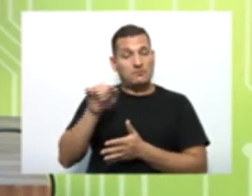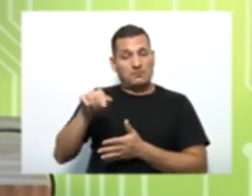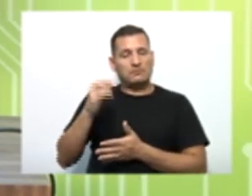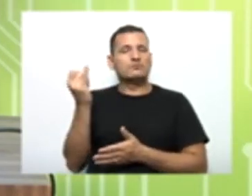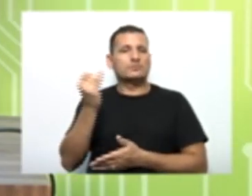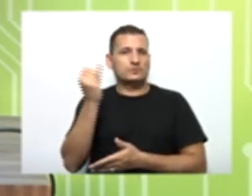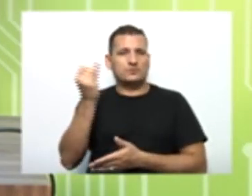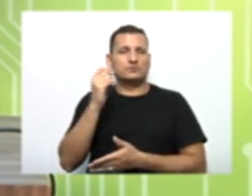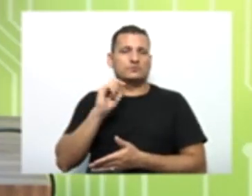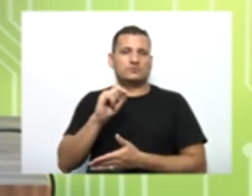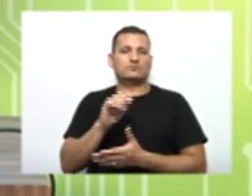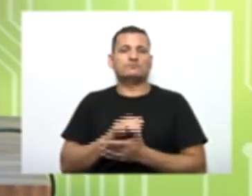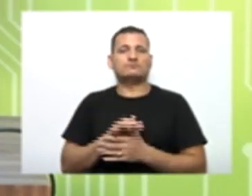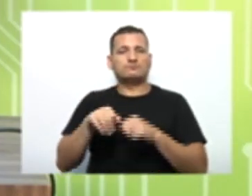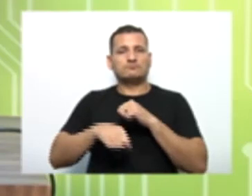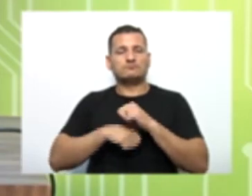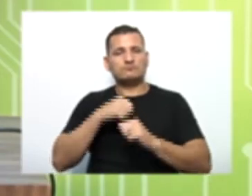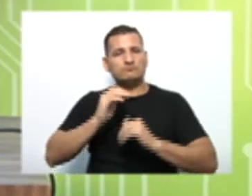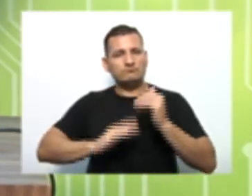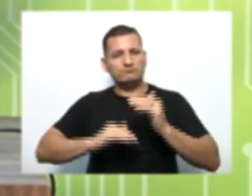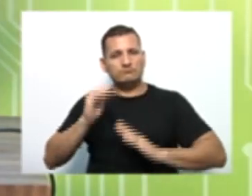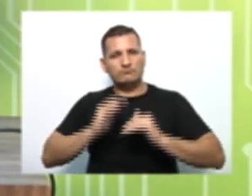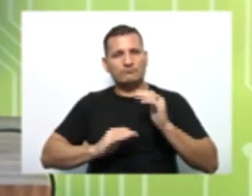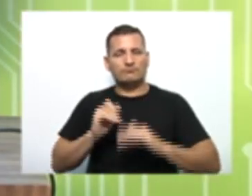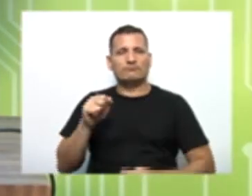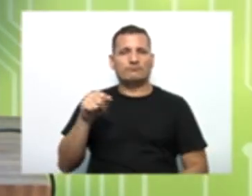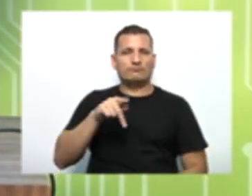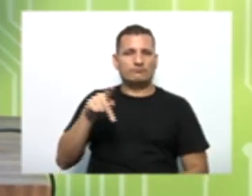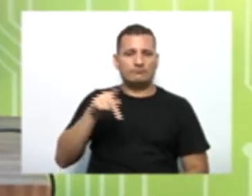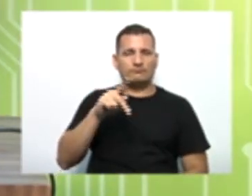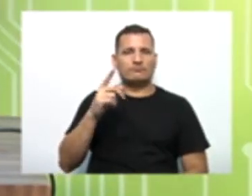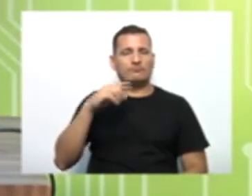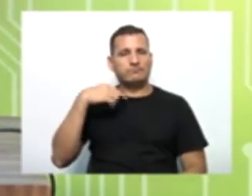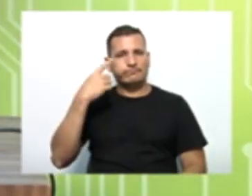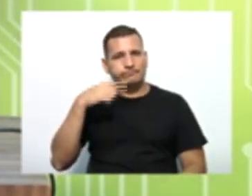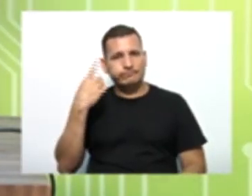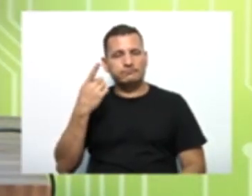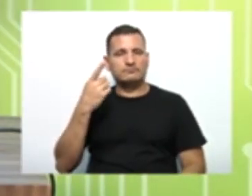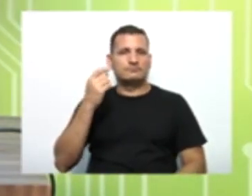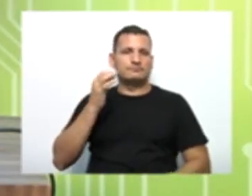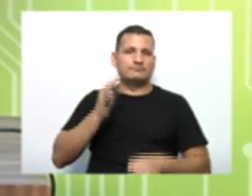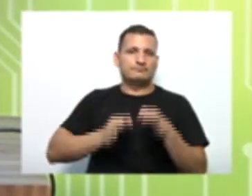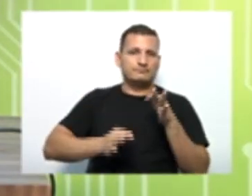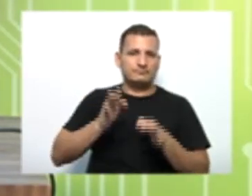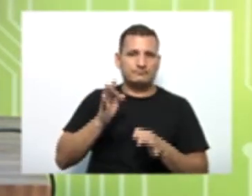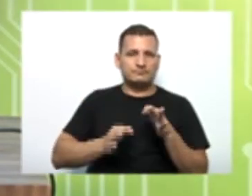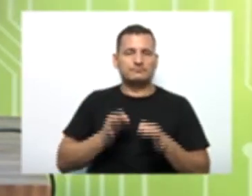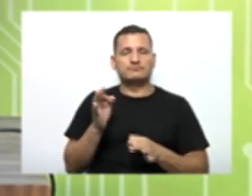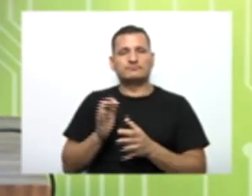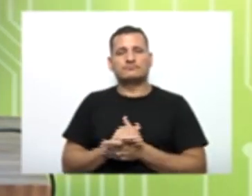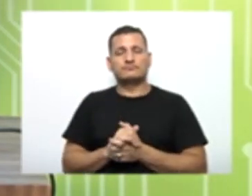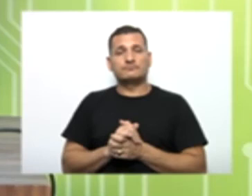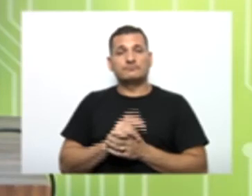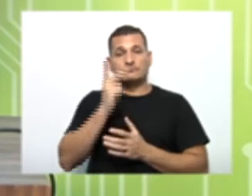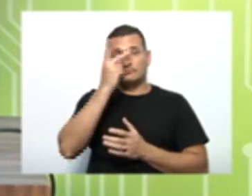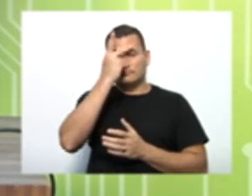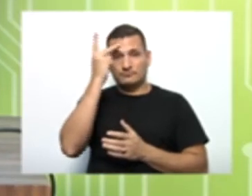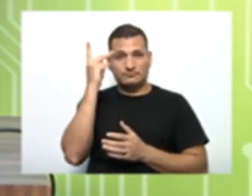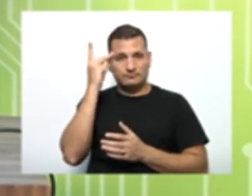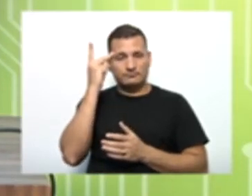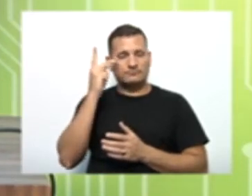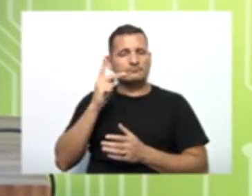da atividade. Mas para a gente fechar um pouco, para a gente poder continuar a nossa reflexão, é importante fechar alguns